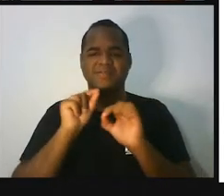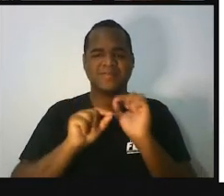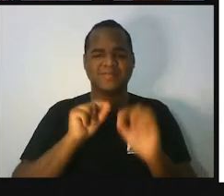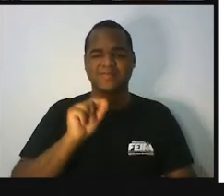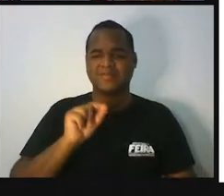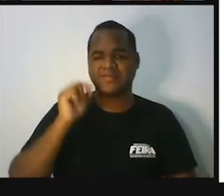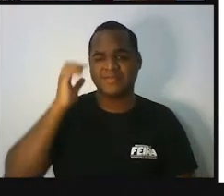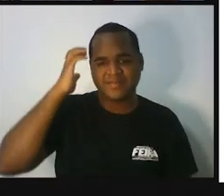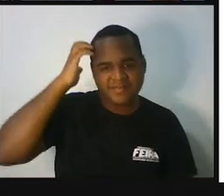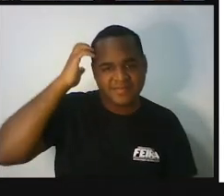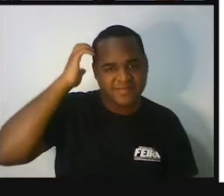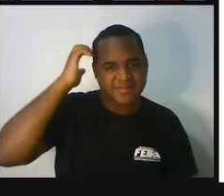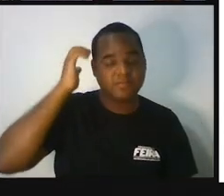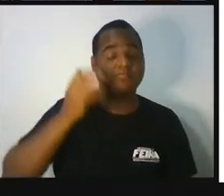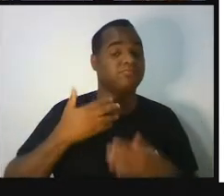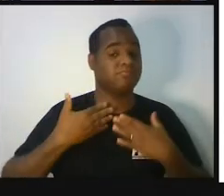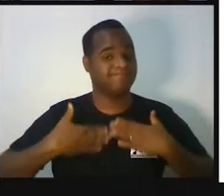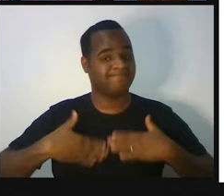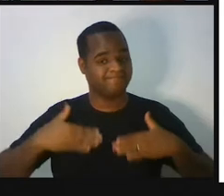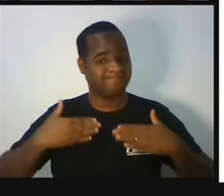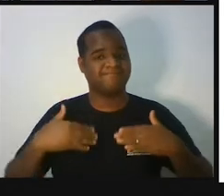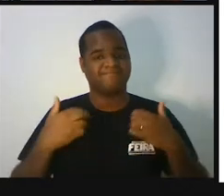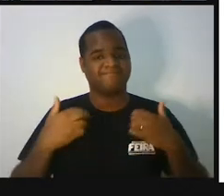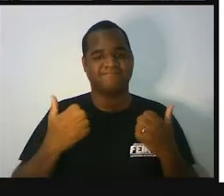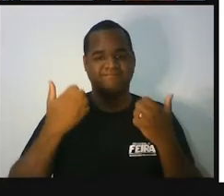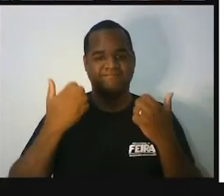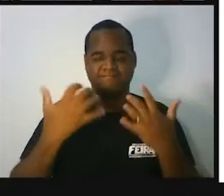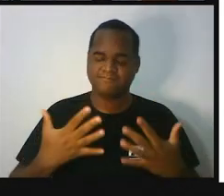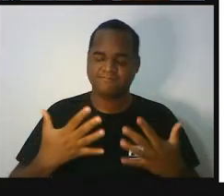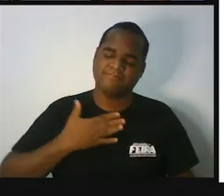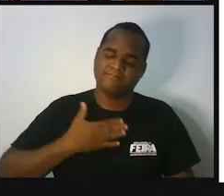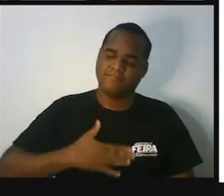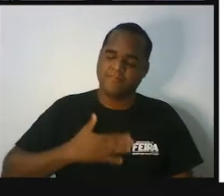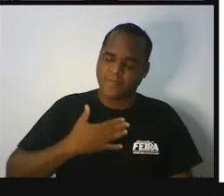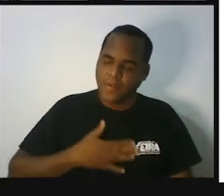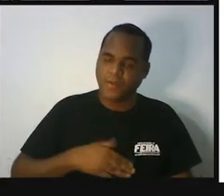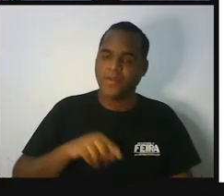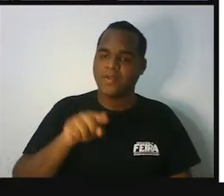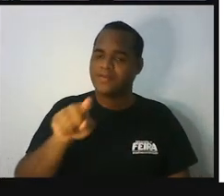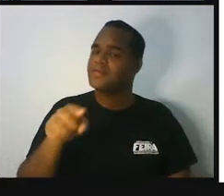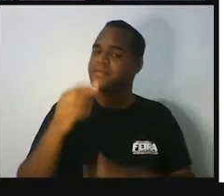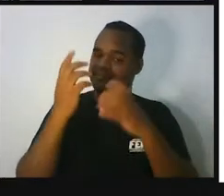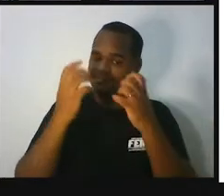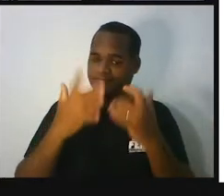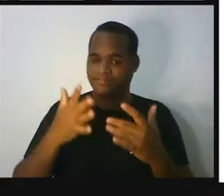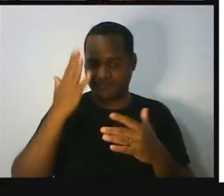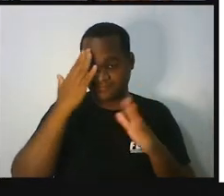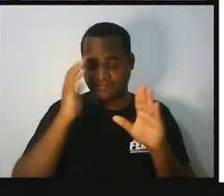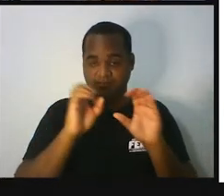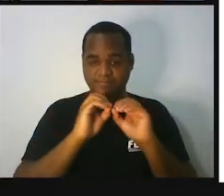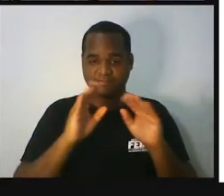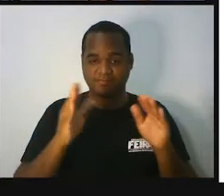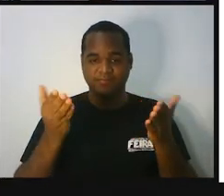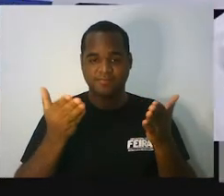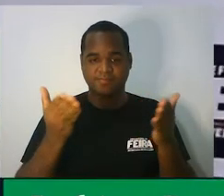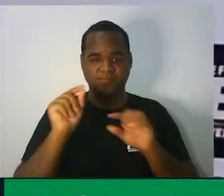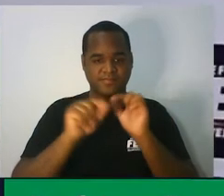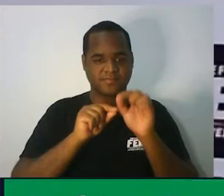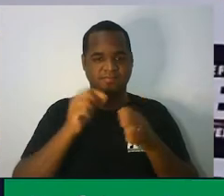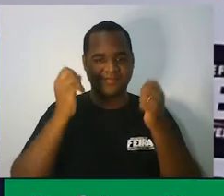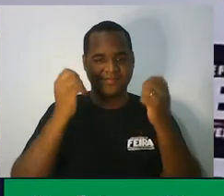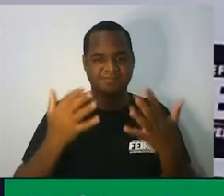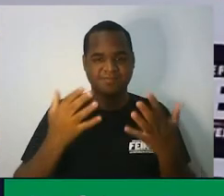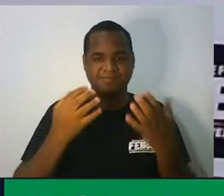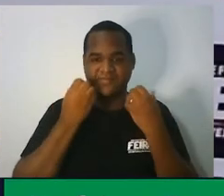isso? Calma. Calma, respire, que você vai entender isso nessa aula e eu vou tentar te mostrar isso